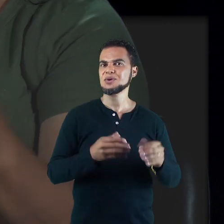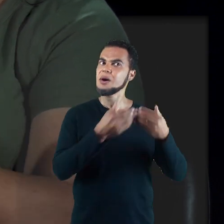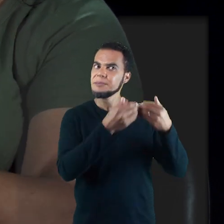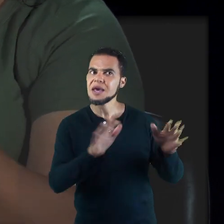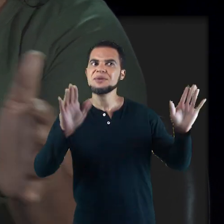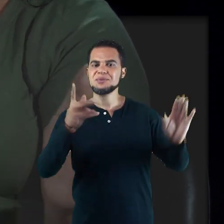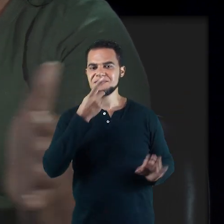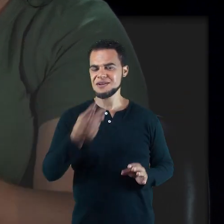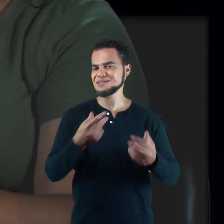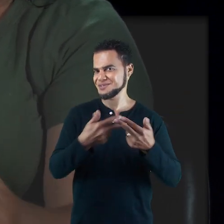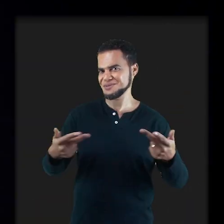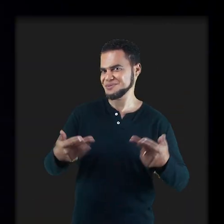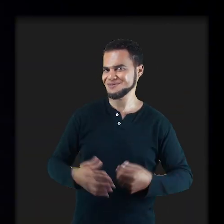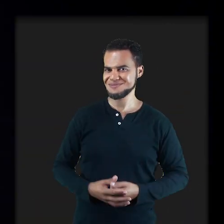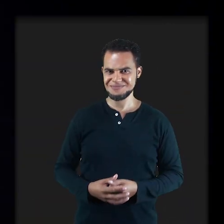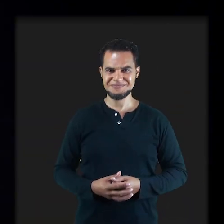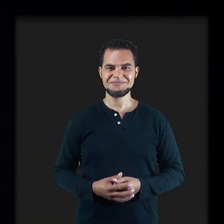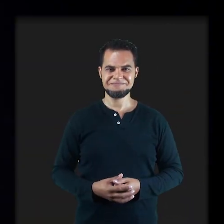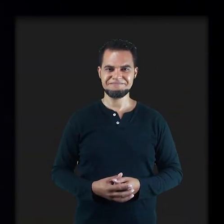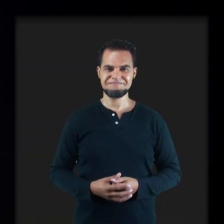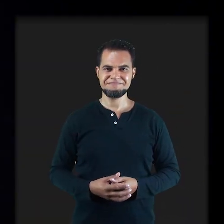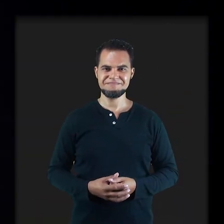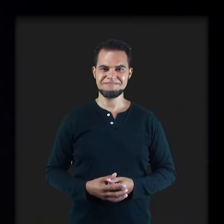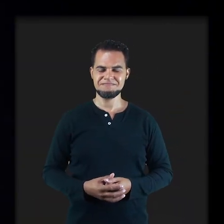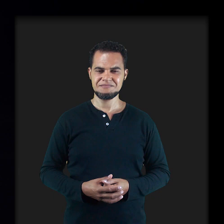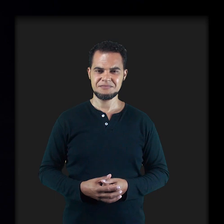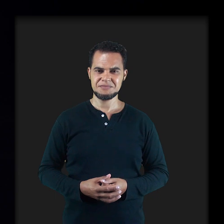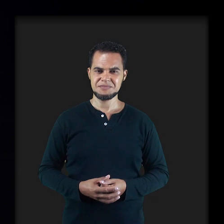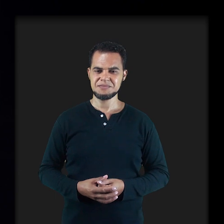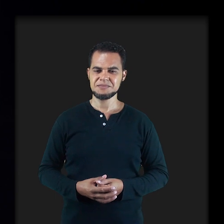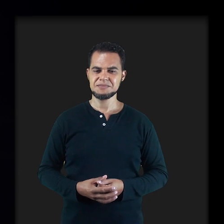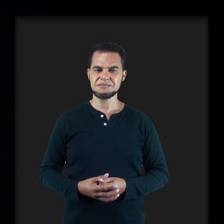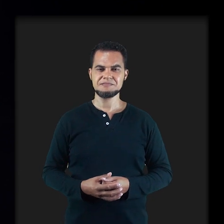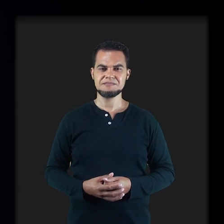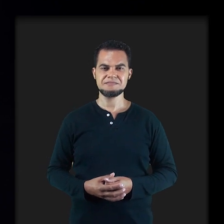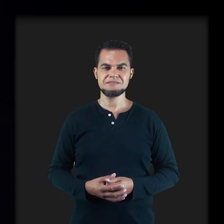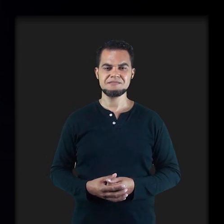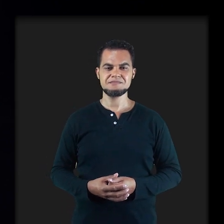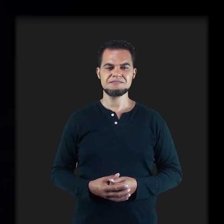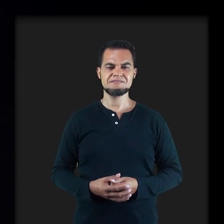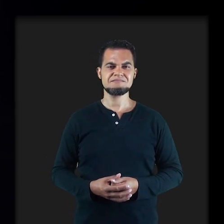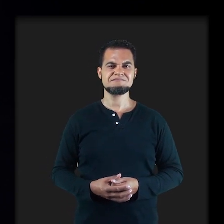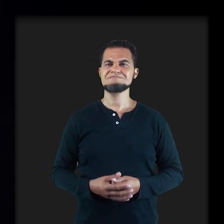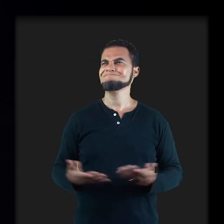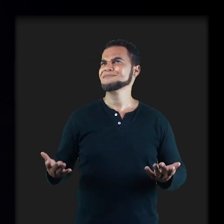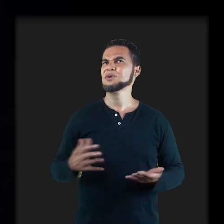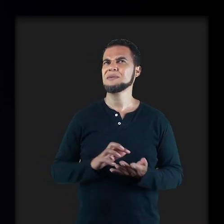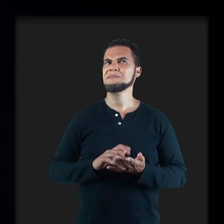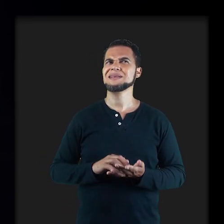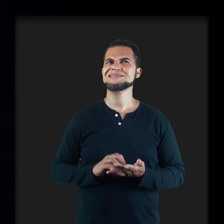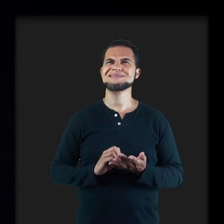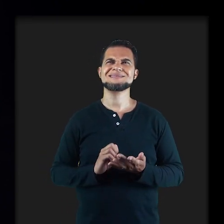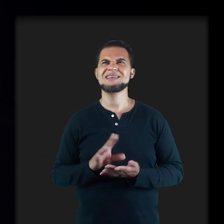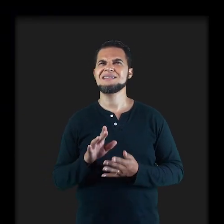abriu, deu abertura para falar sobre isso. Pensei em uma mensagem de